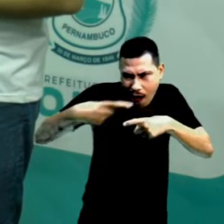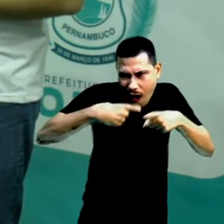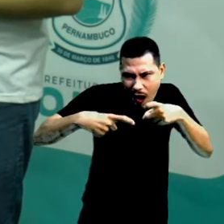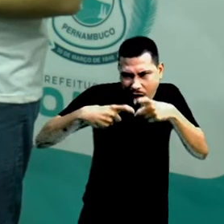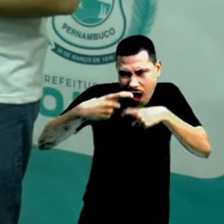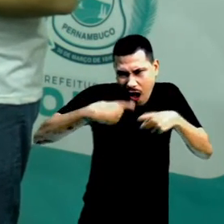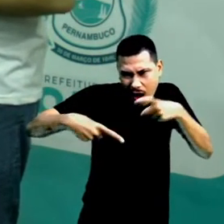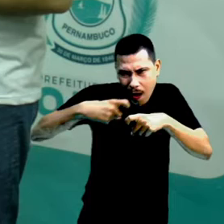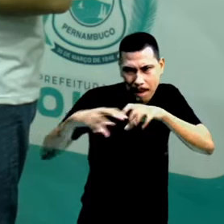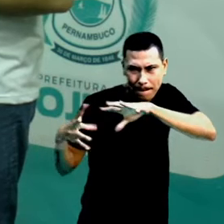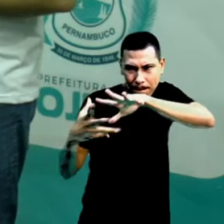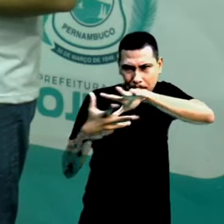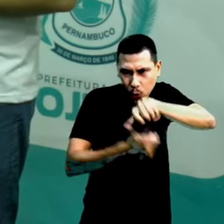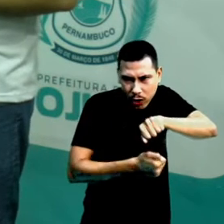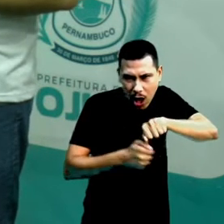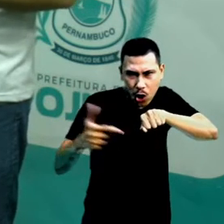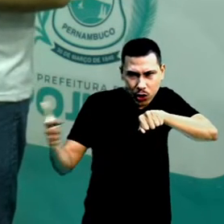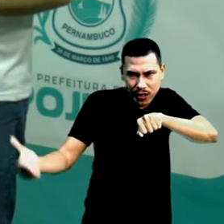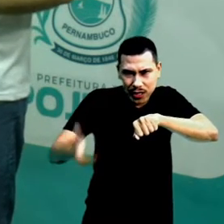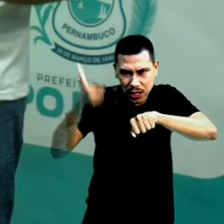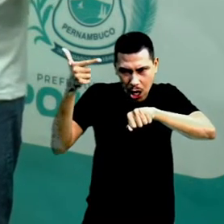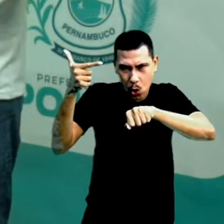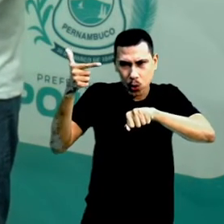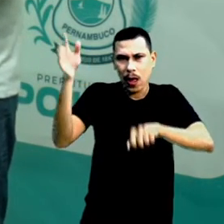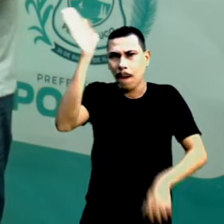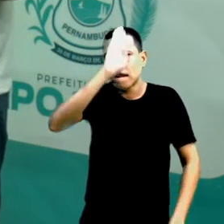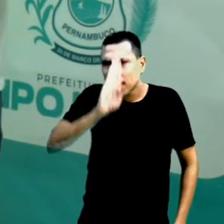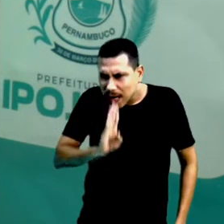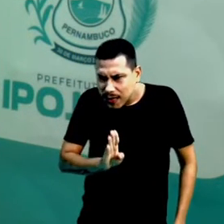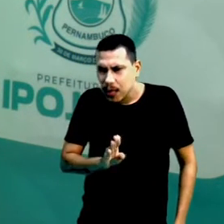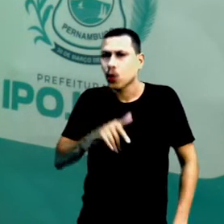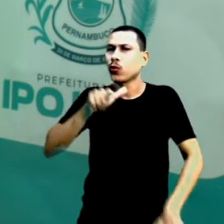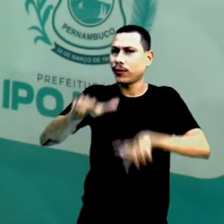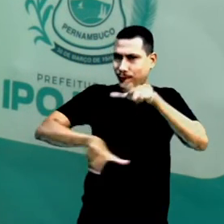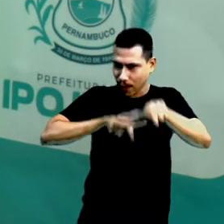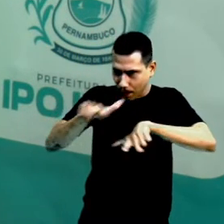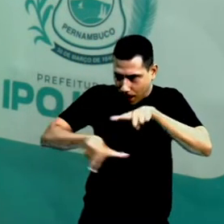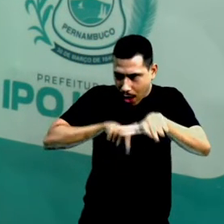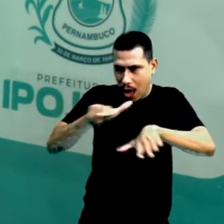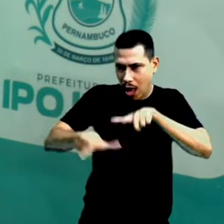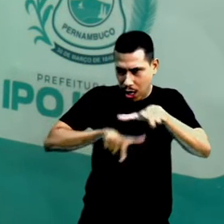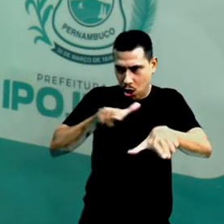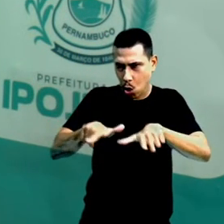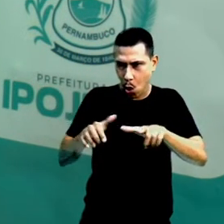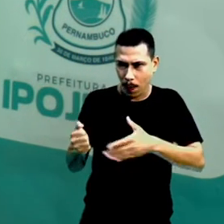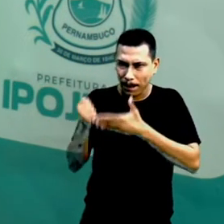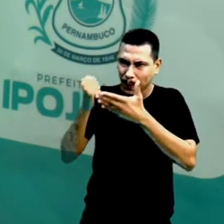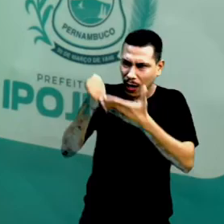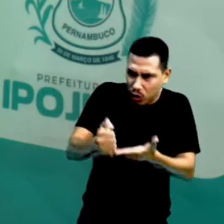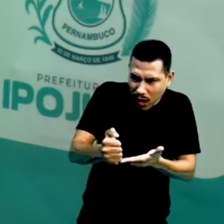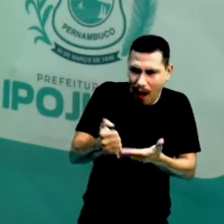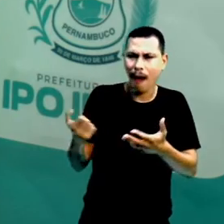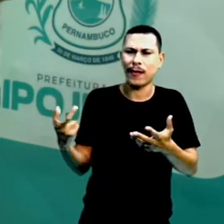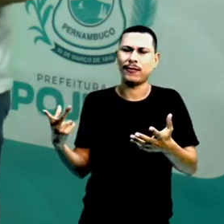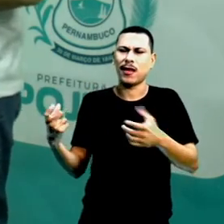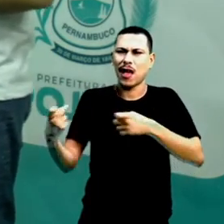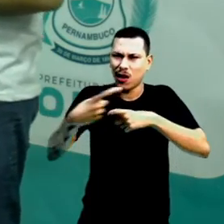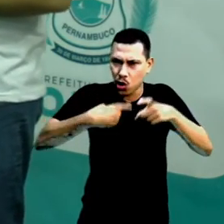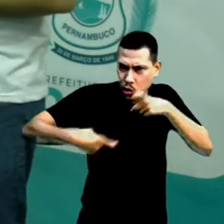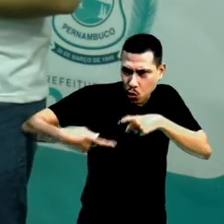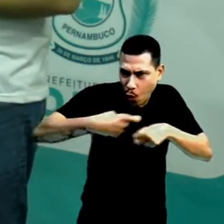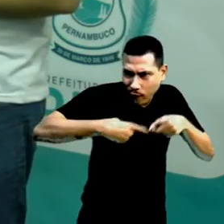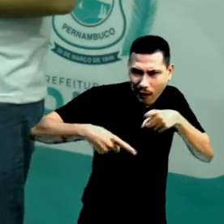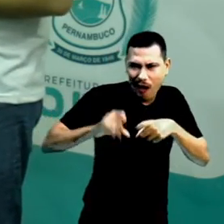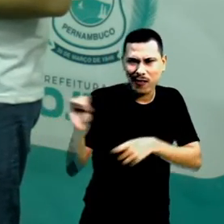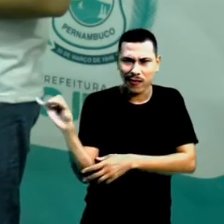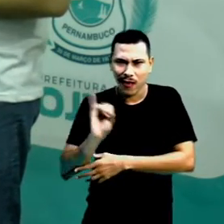enviando a FEB, né? A Força Expedicionária Brasileira, para lutar na Itália, certo? O símbolo